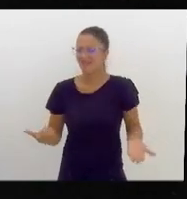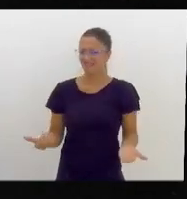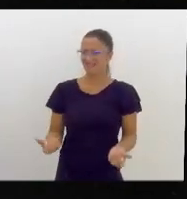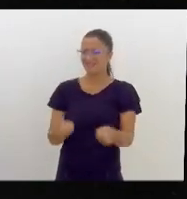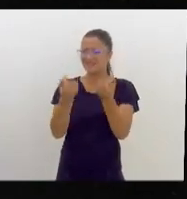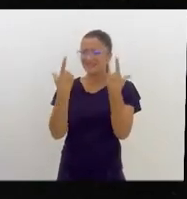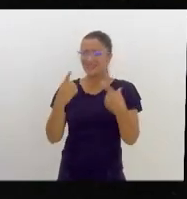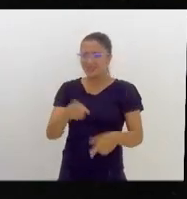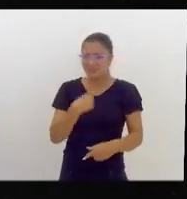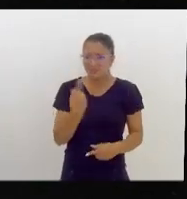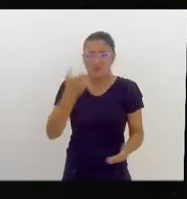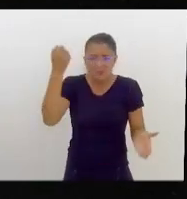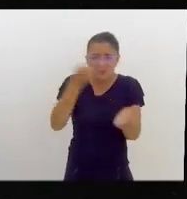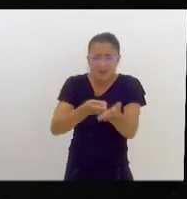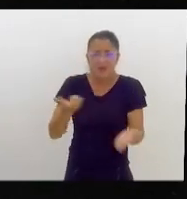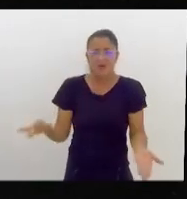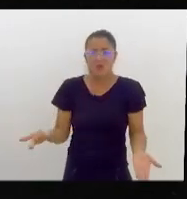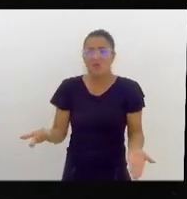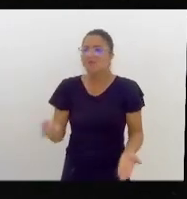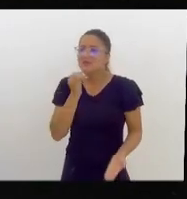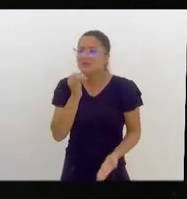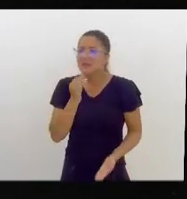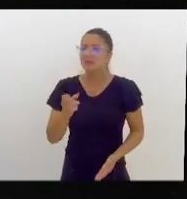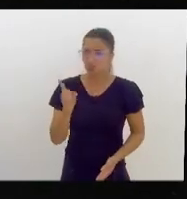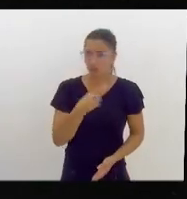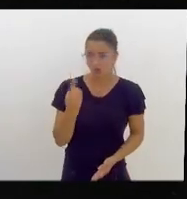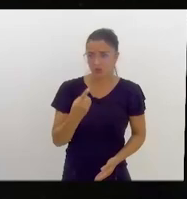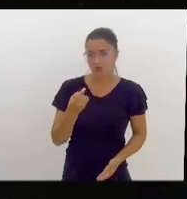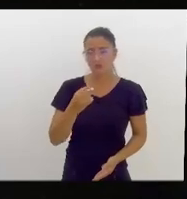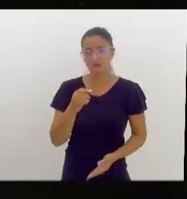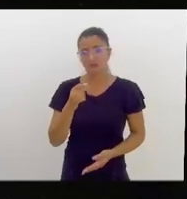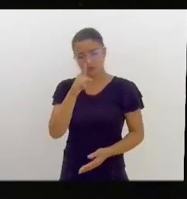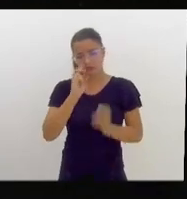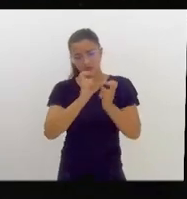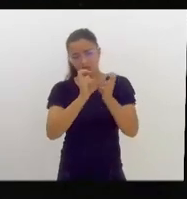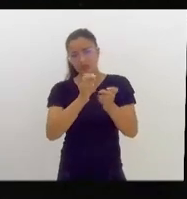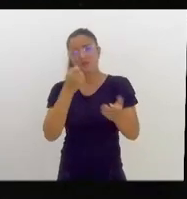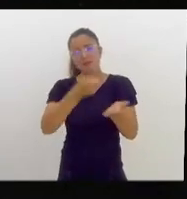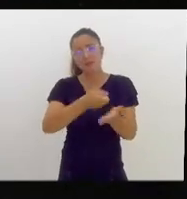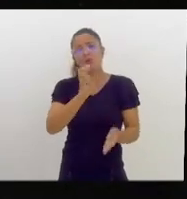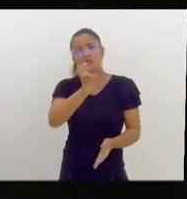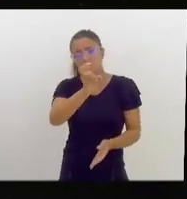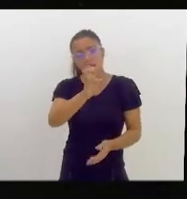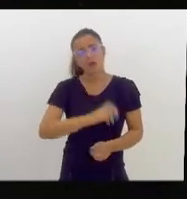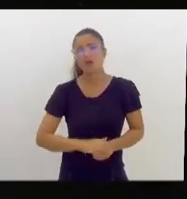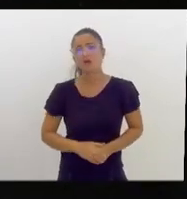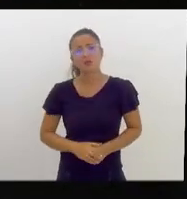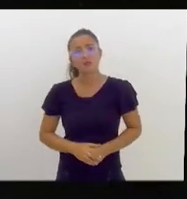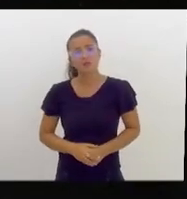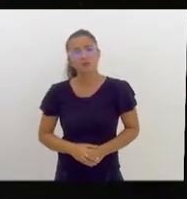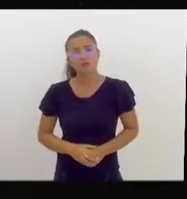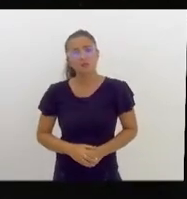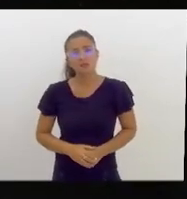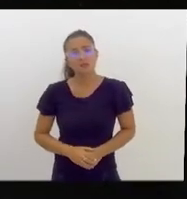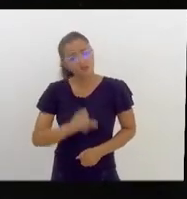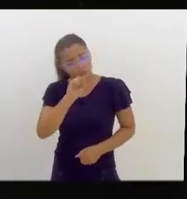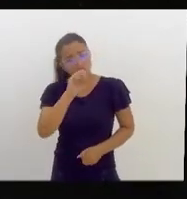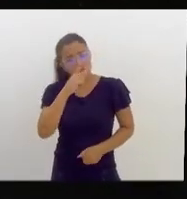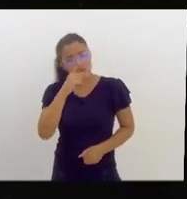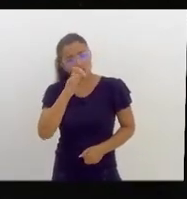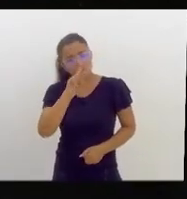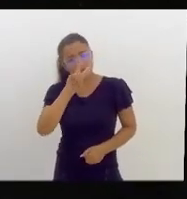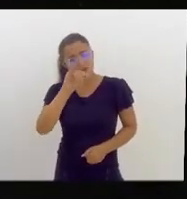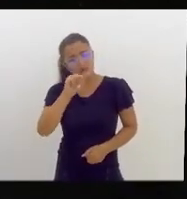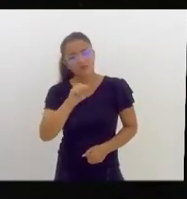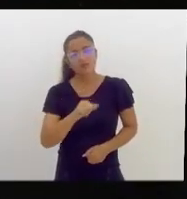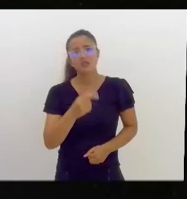a tarifa cheia, que é R$ 5,00. É tarifa cheia, que vai para os cofres da Supervia.